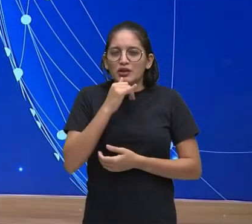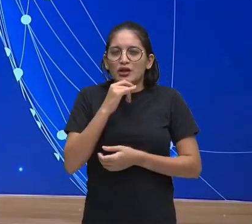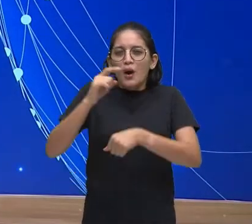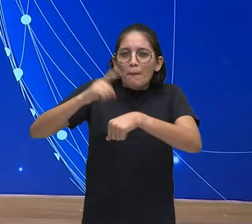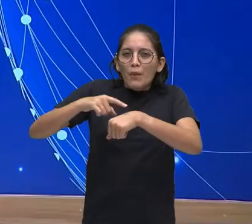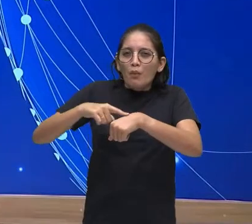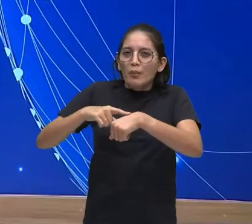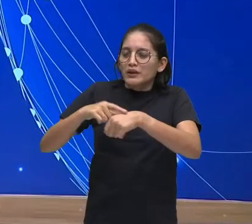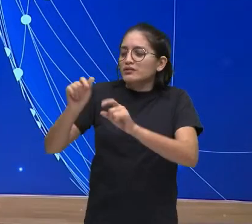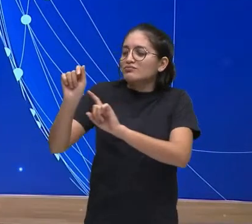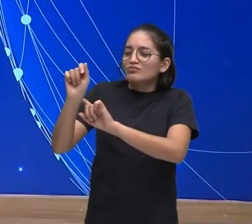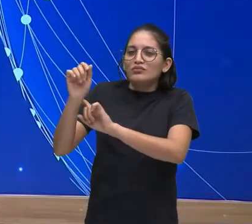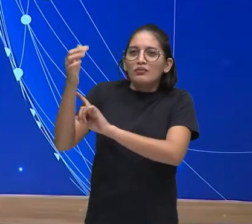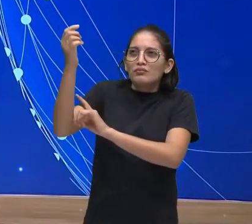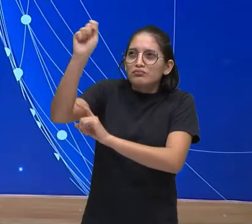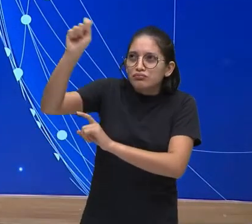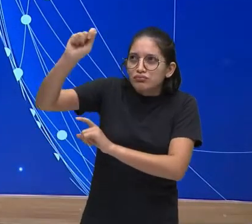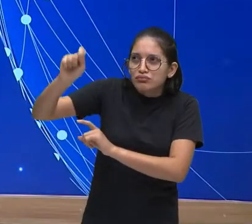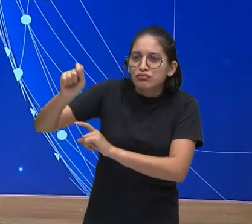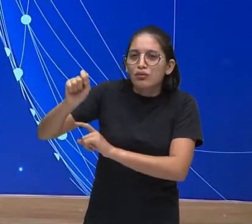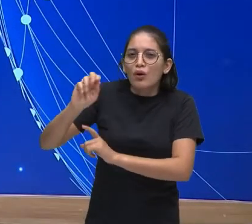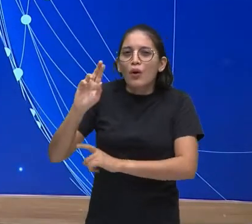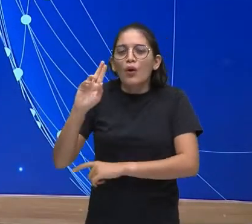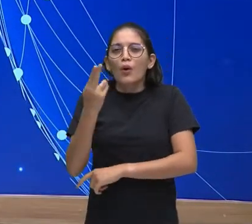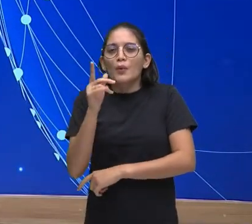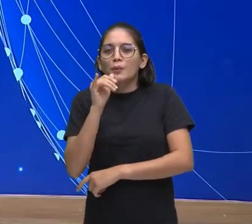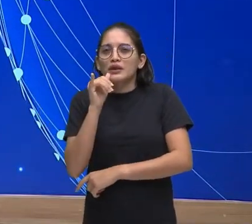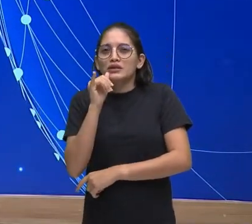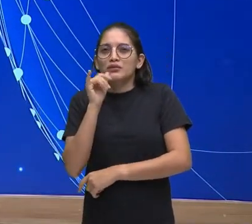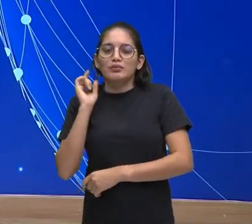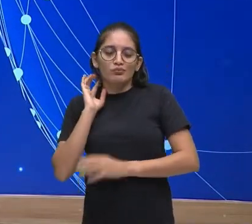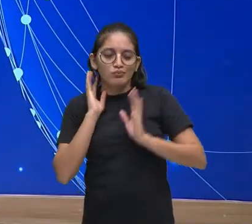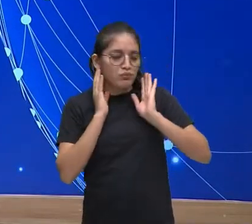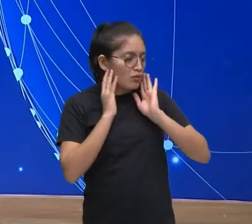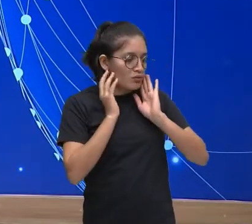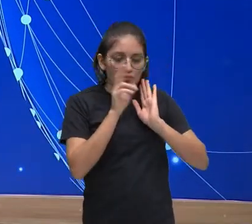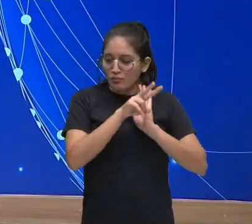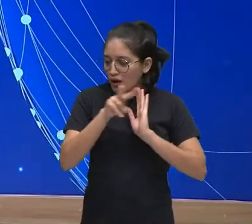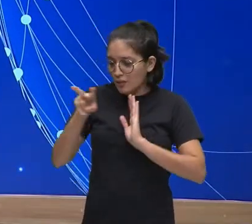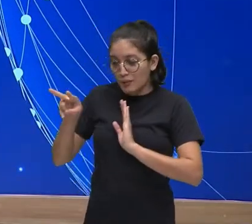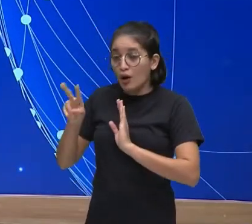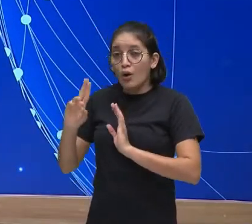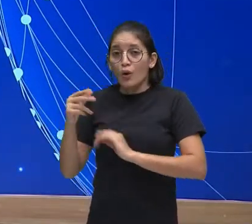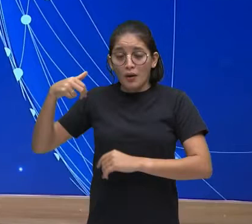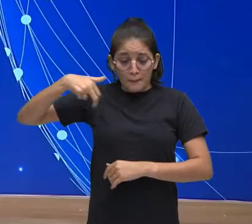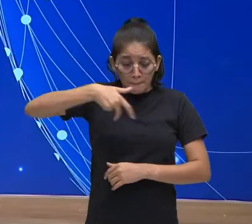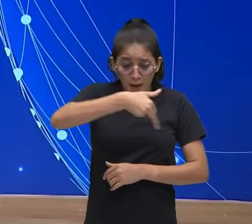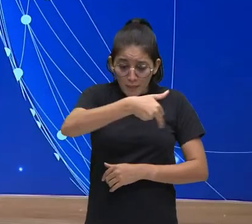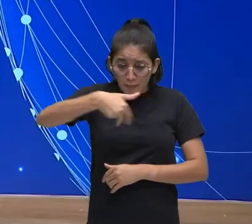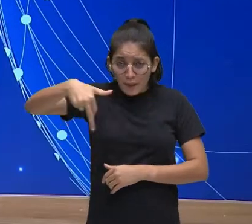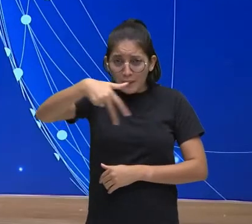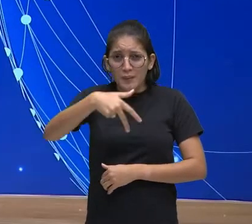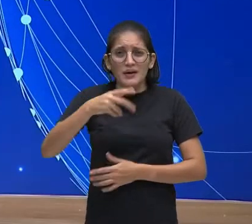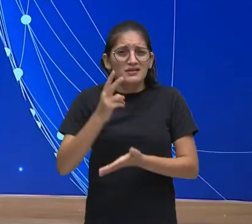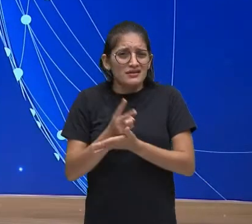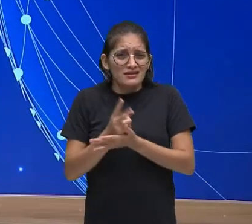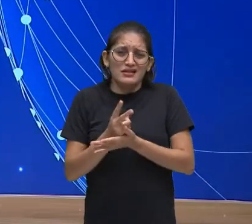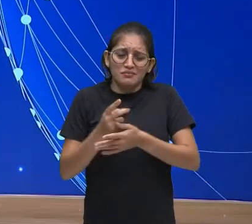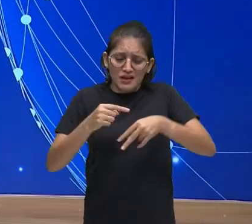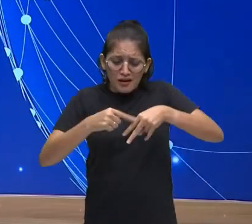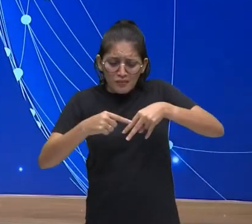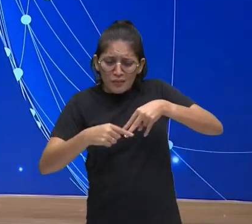que escrevo no quadro, ou aquela olhada ali para os alunos, a caminhada constante dentro da escola me causa dores nas